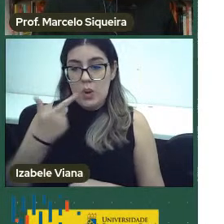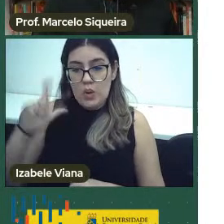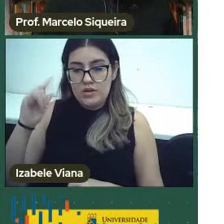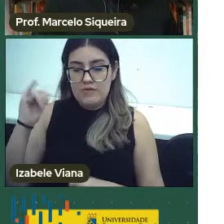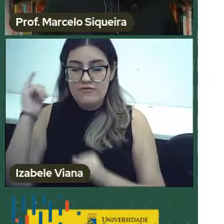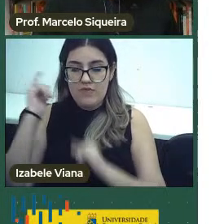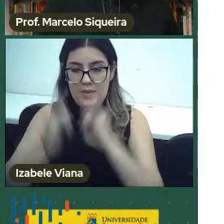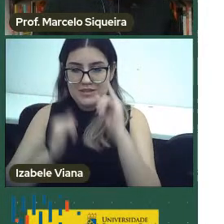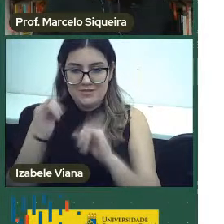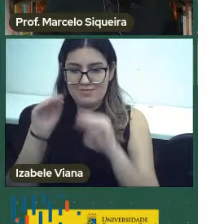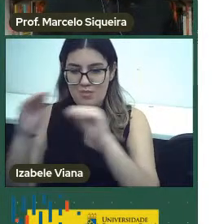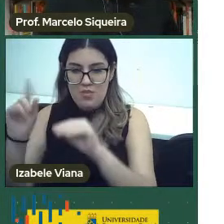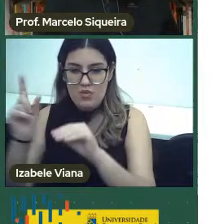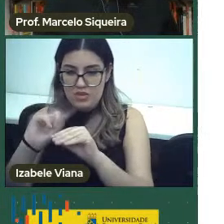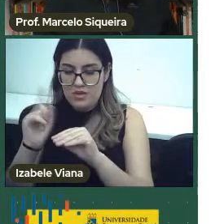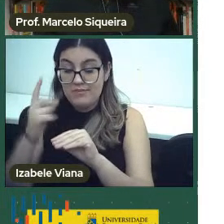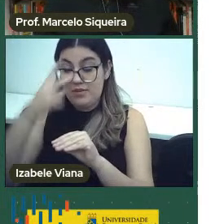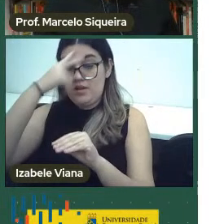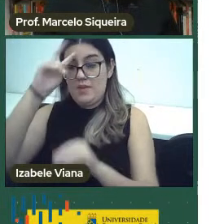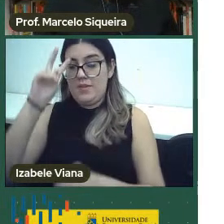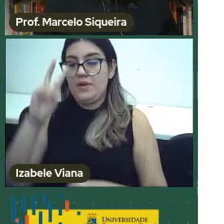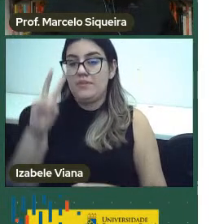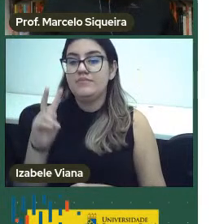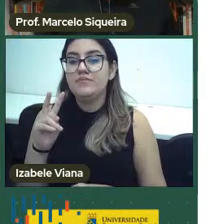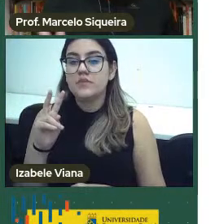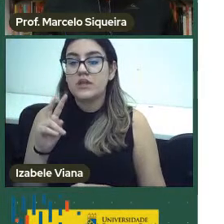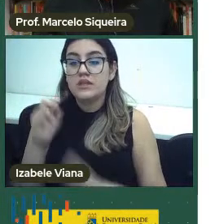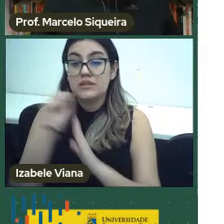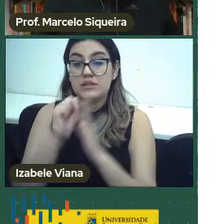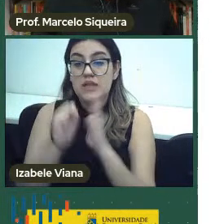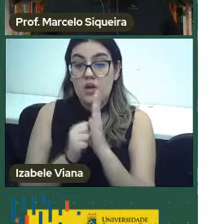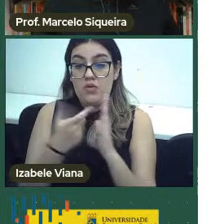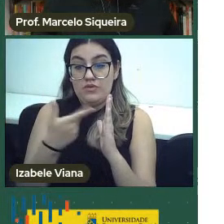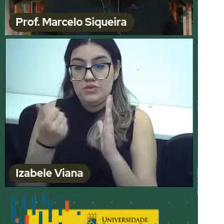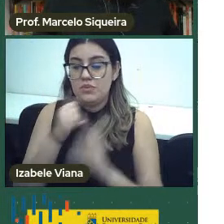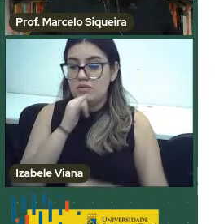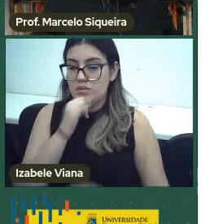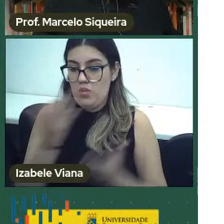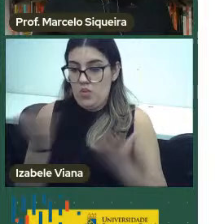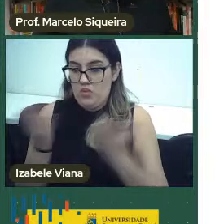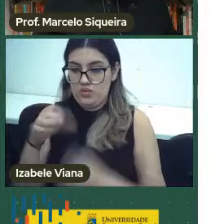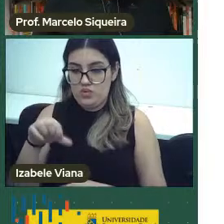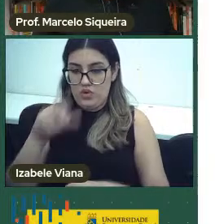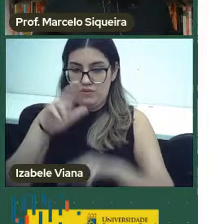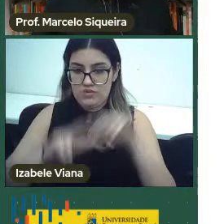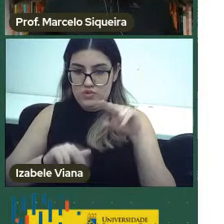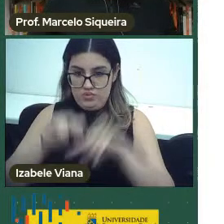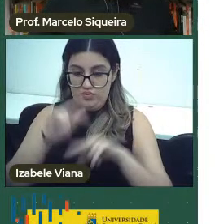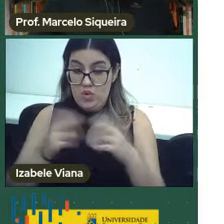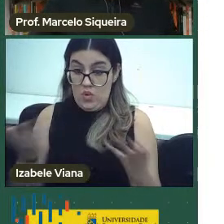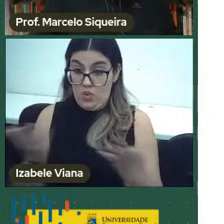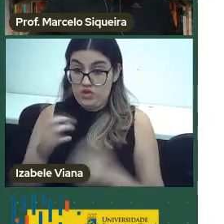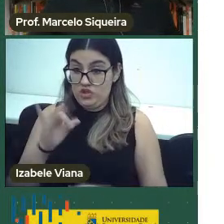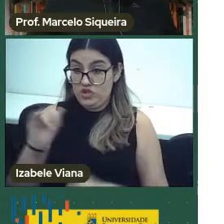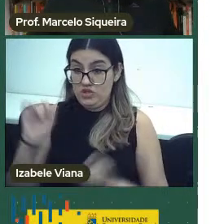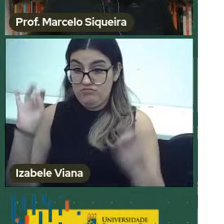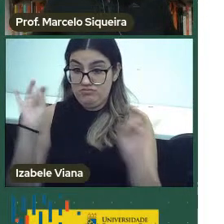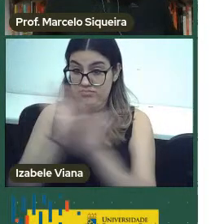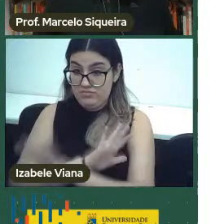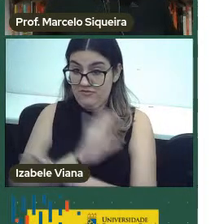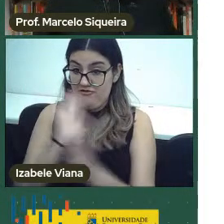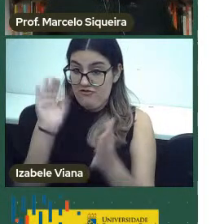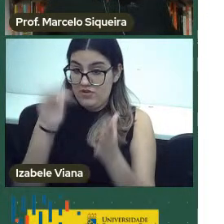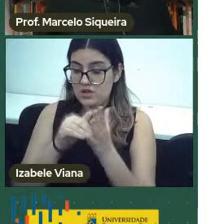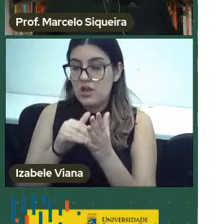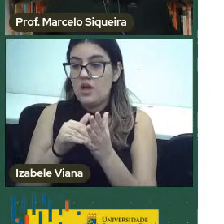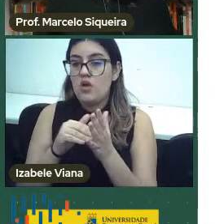agora, a cada dia do século XXI, então hoje, dia 9 de junho, ao final desse dia, a produção